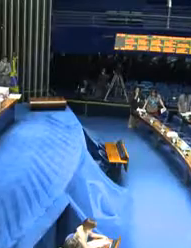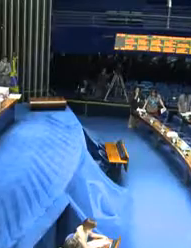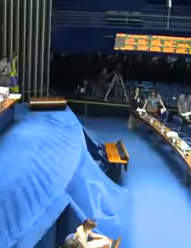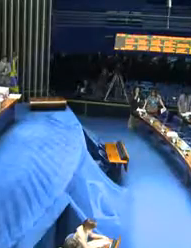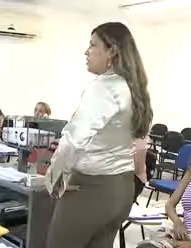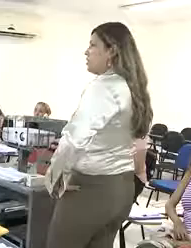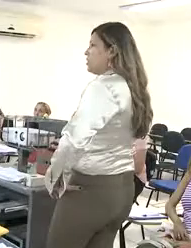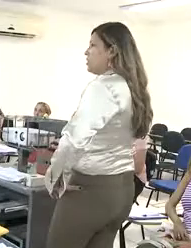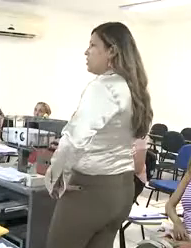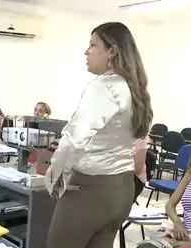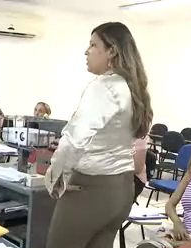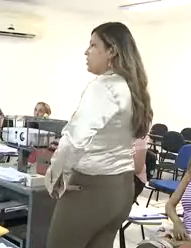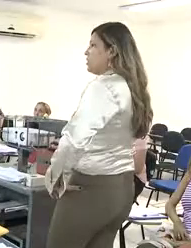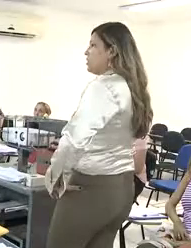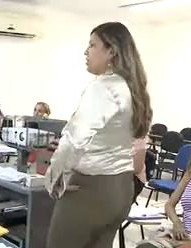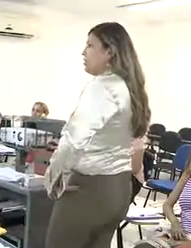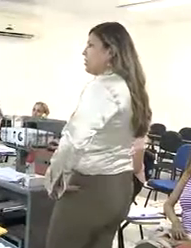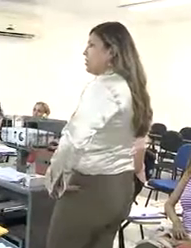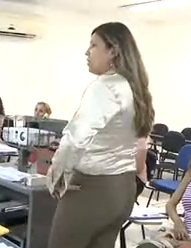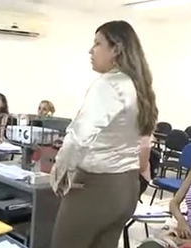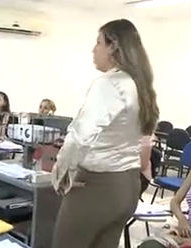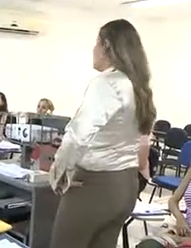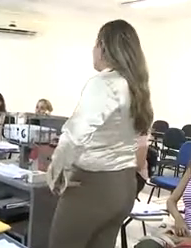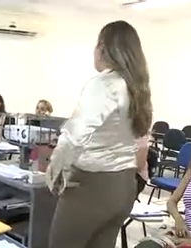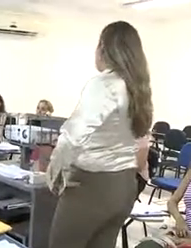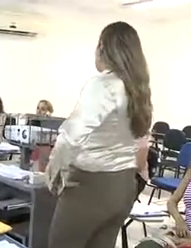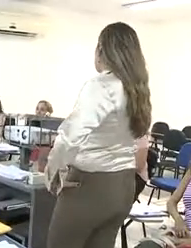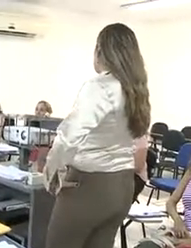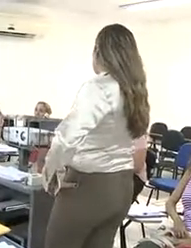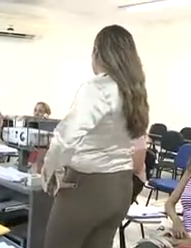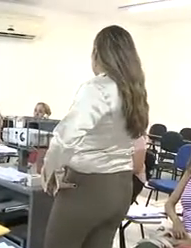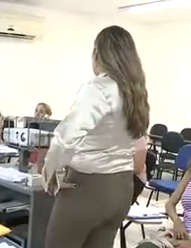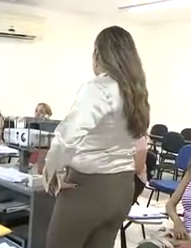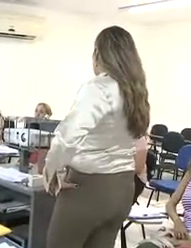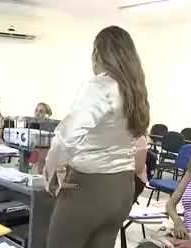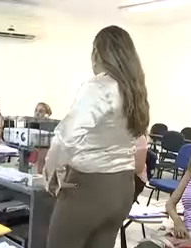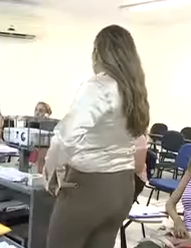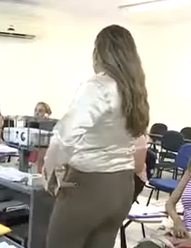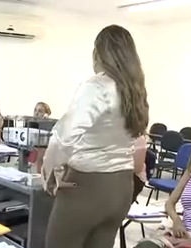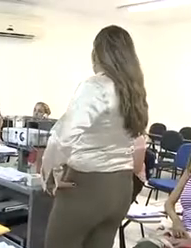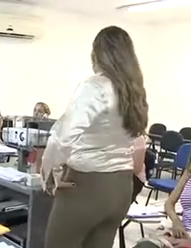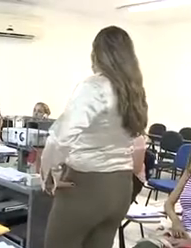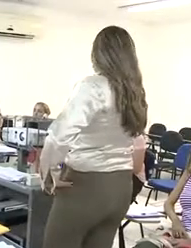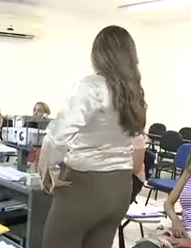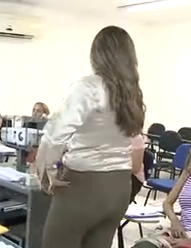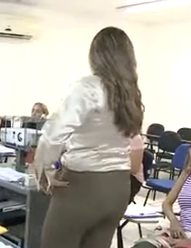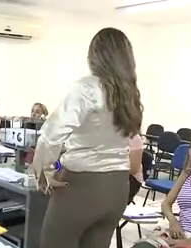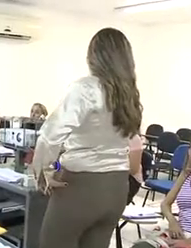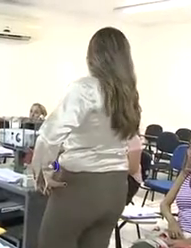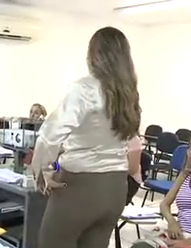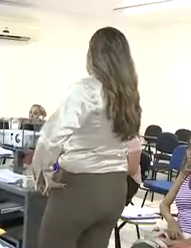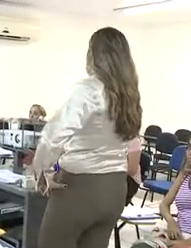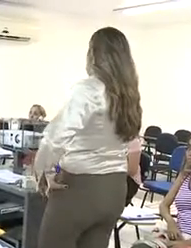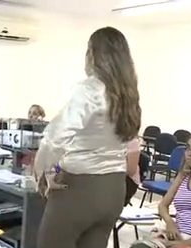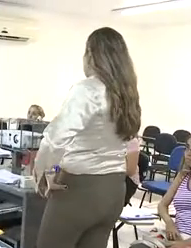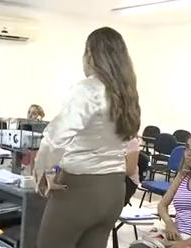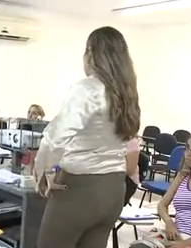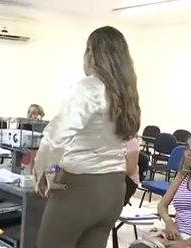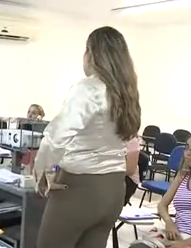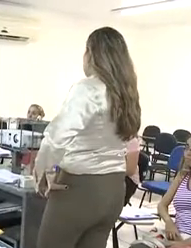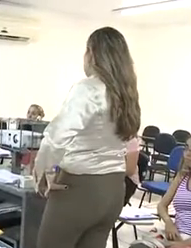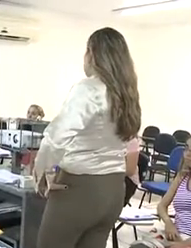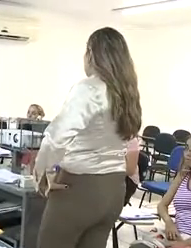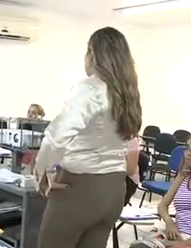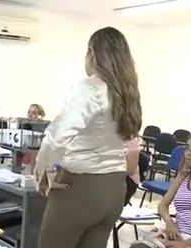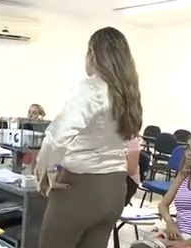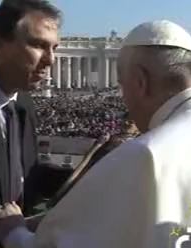misto. Deputados criticam a possibilidade de corte no orçamento das instituições federais de ensino superior no ano que